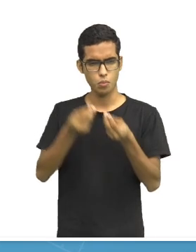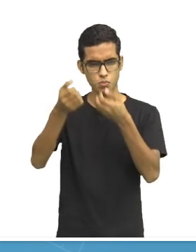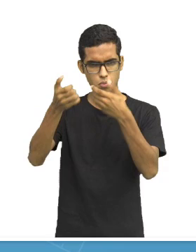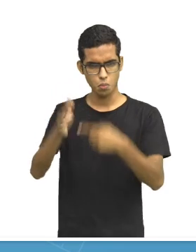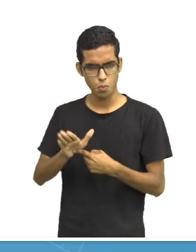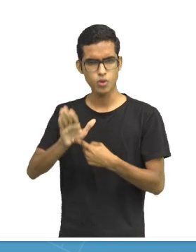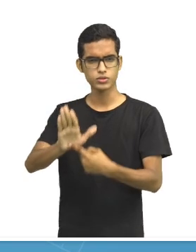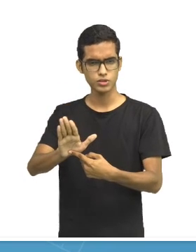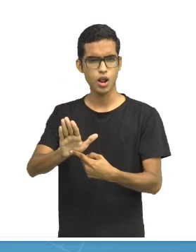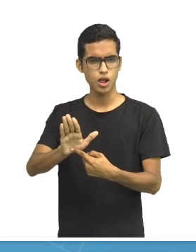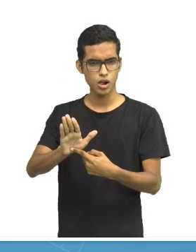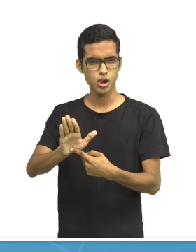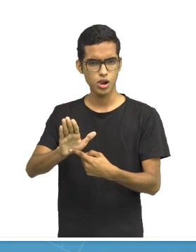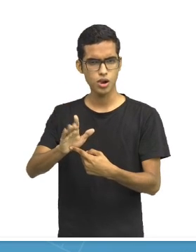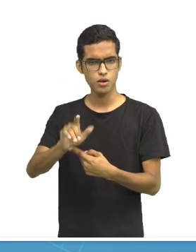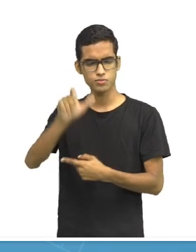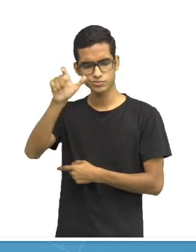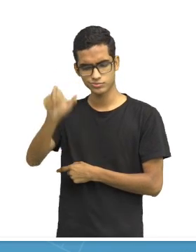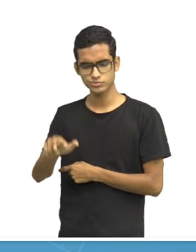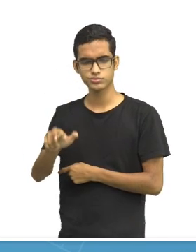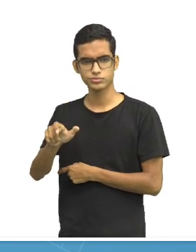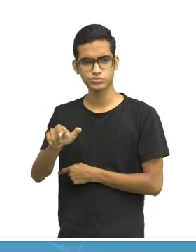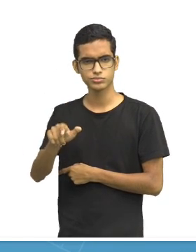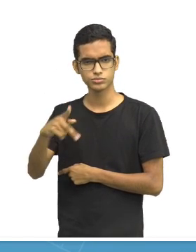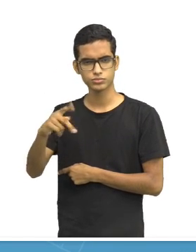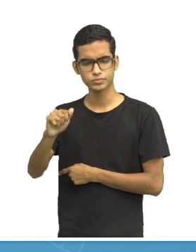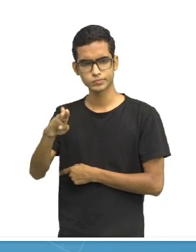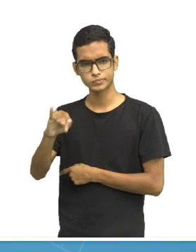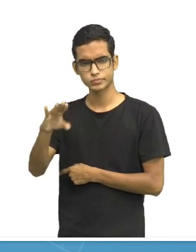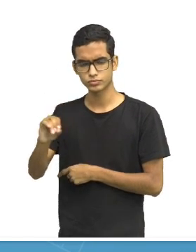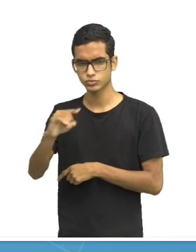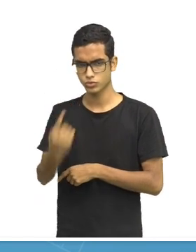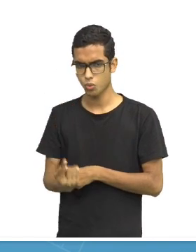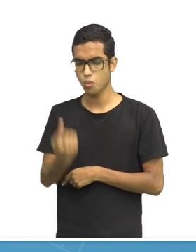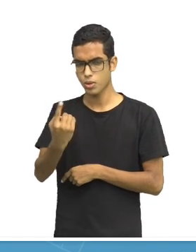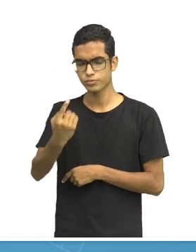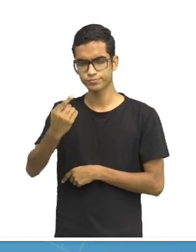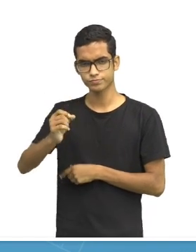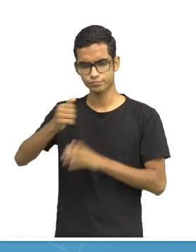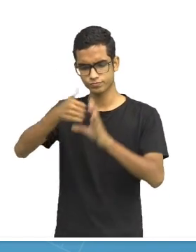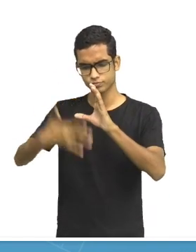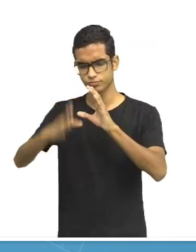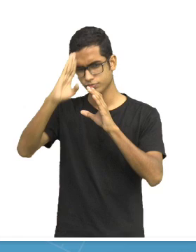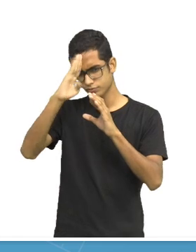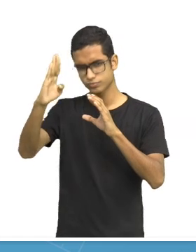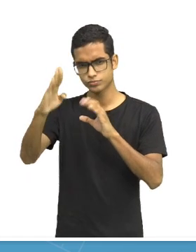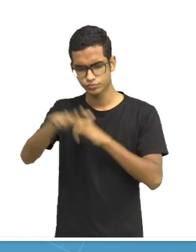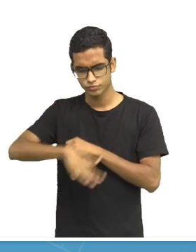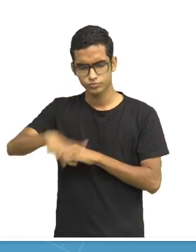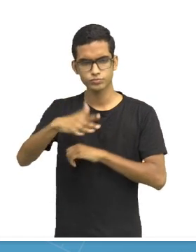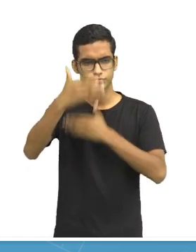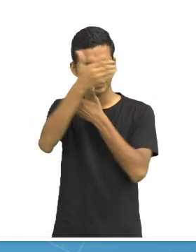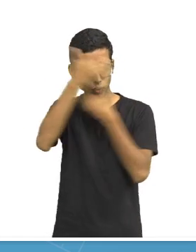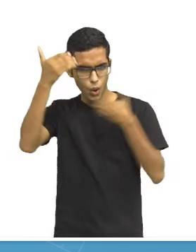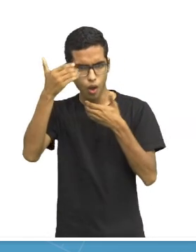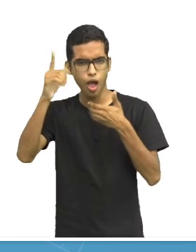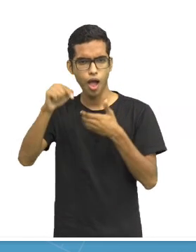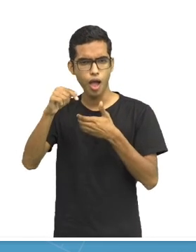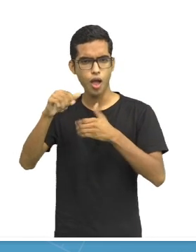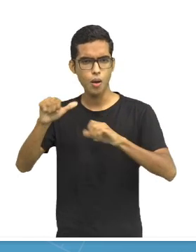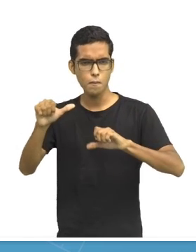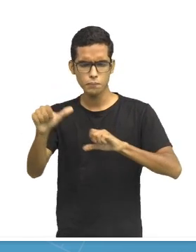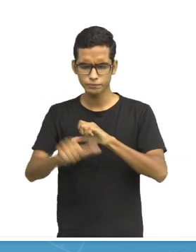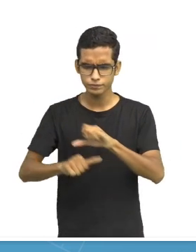Guernica e as obras do Pablo Picasso, então uma das características principais do cubismo é